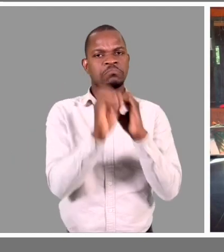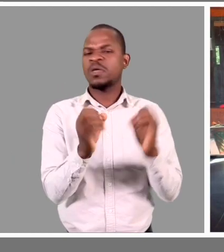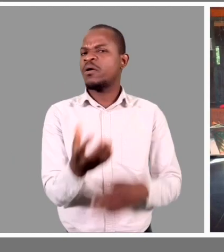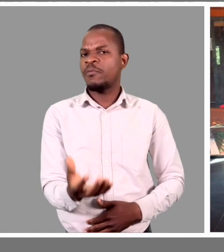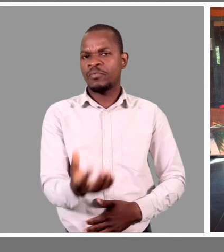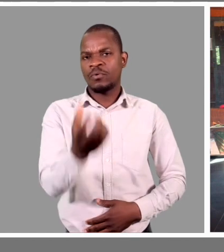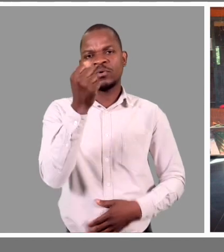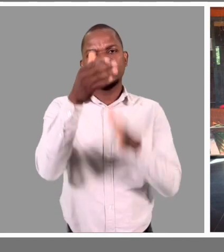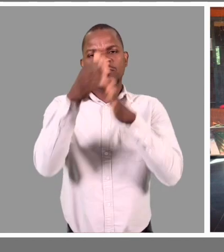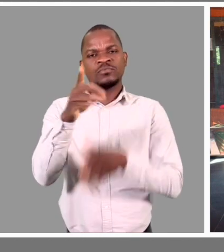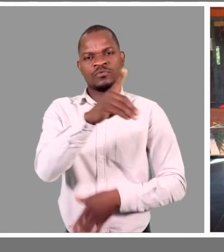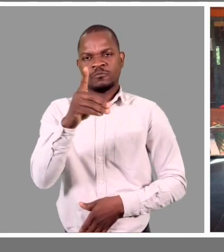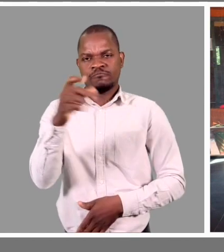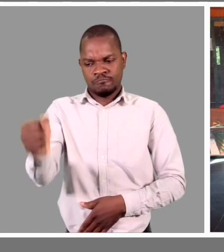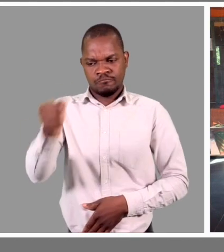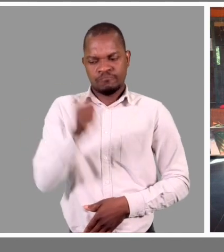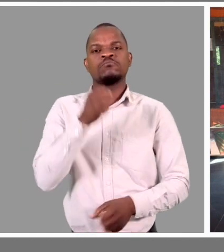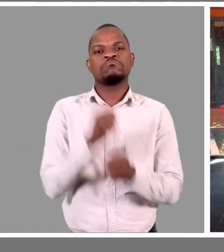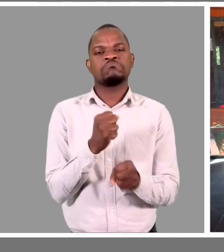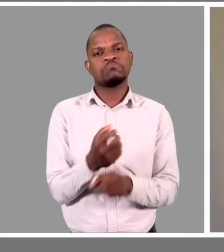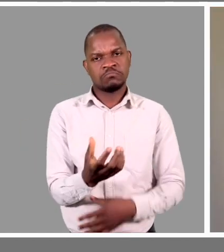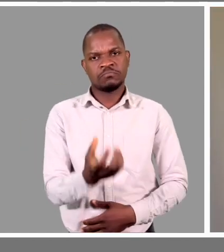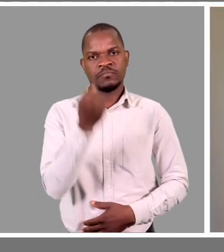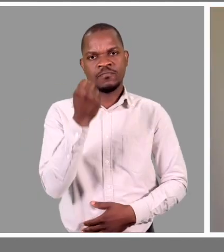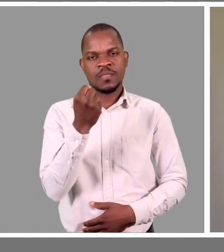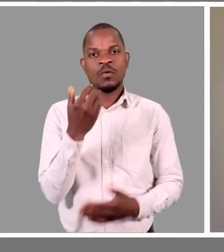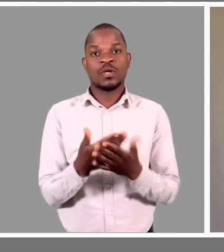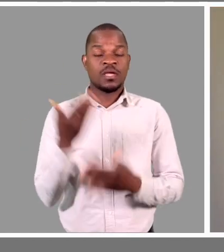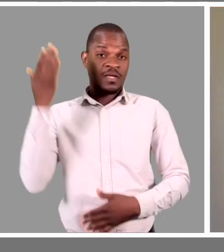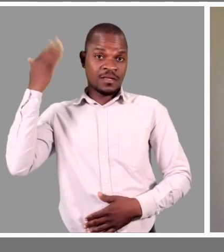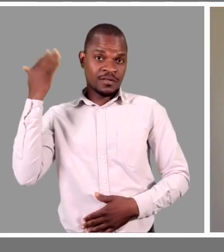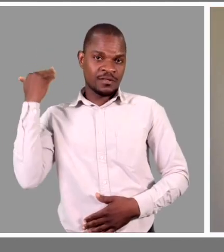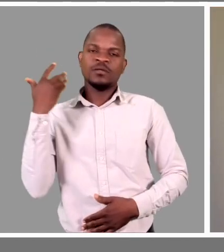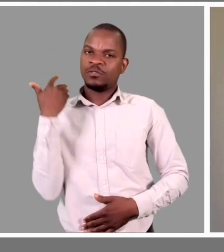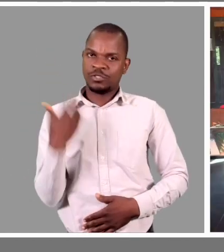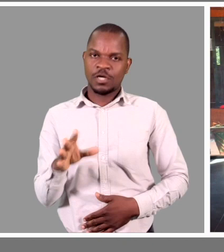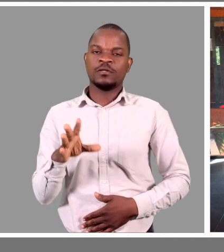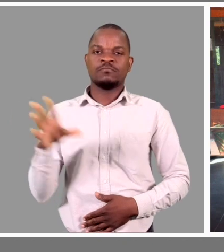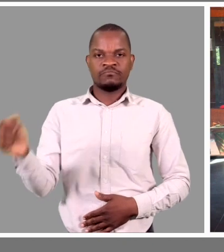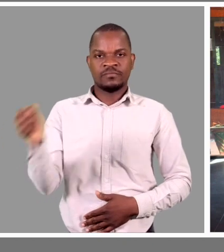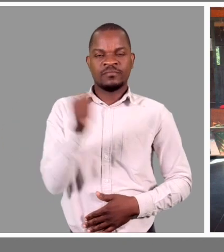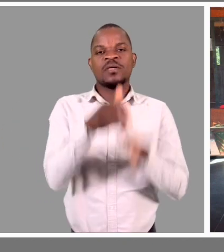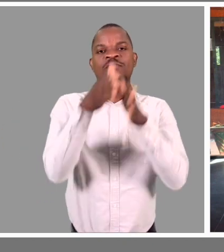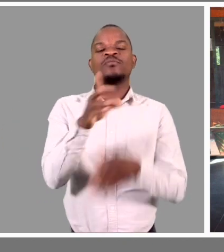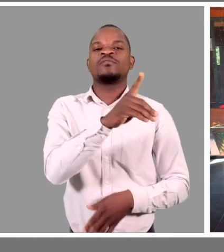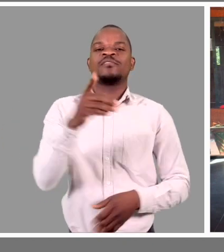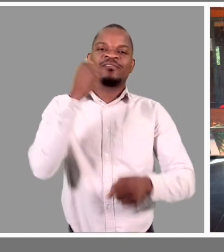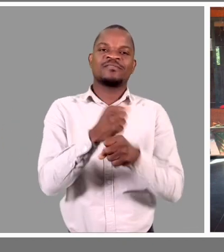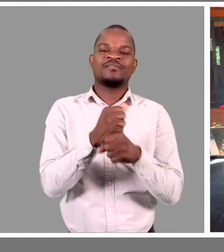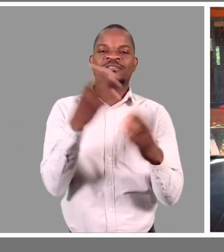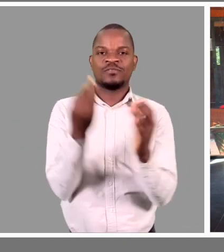funcionário com deficiência, tanto que no passado nós já tivemos alguém aqui,